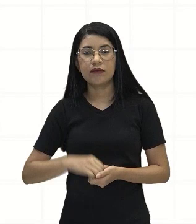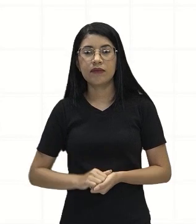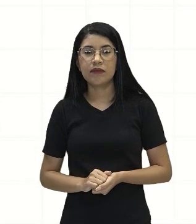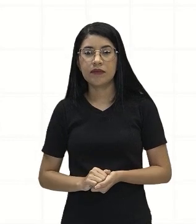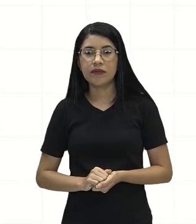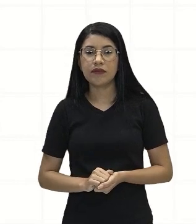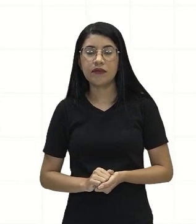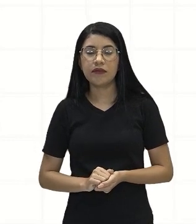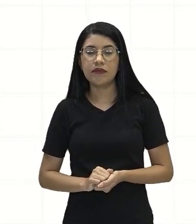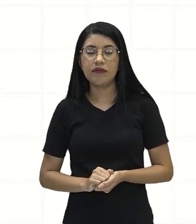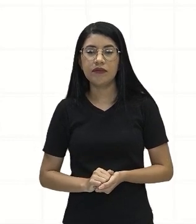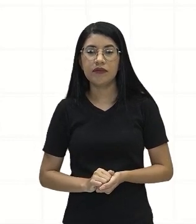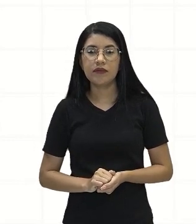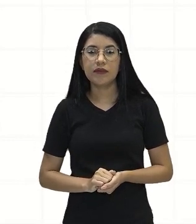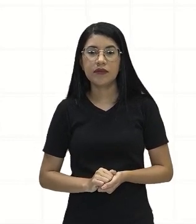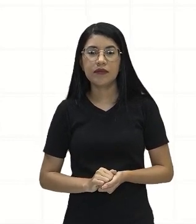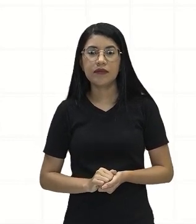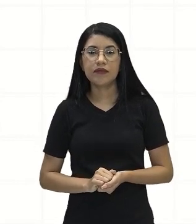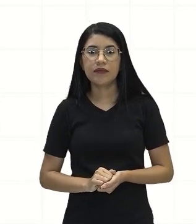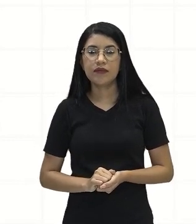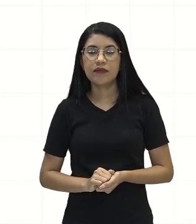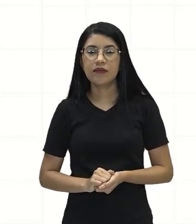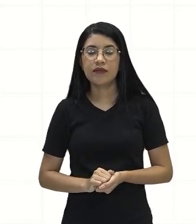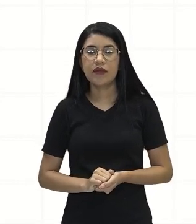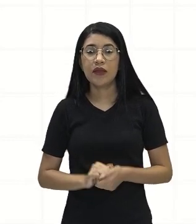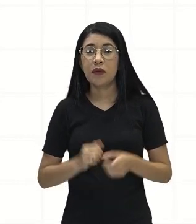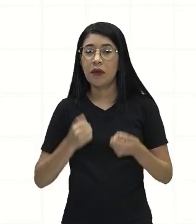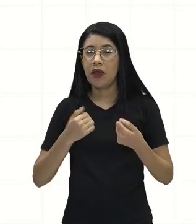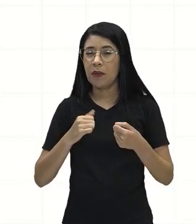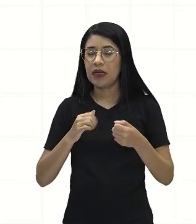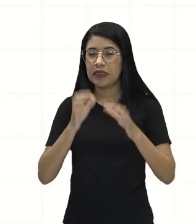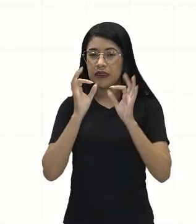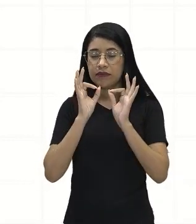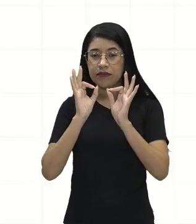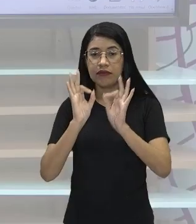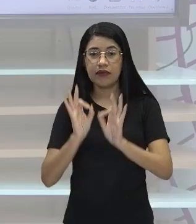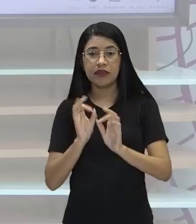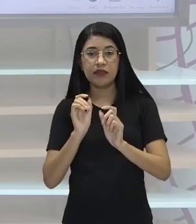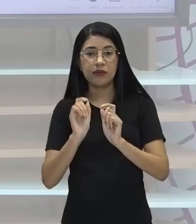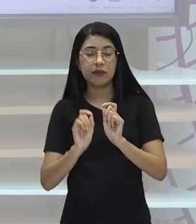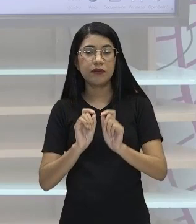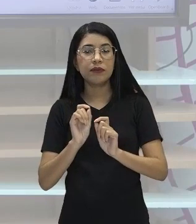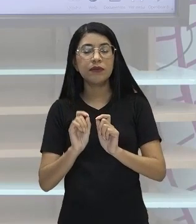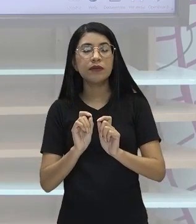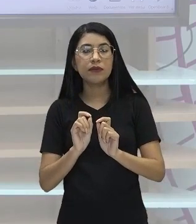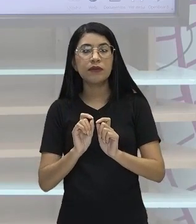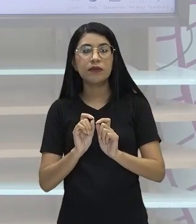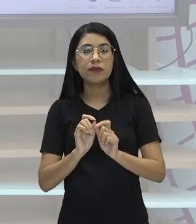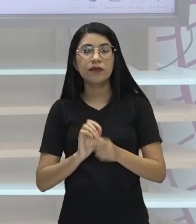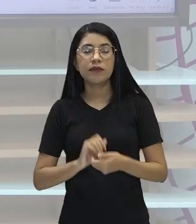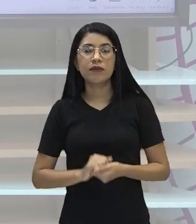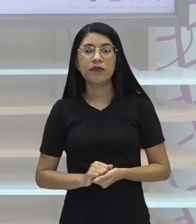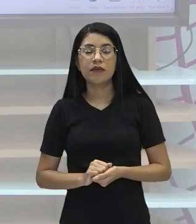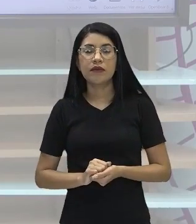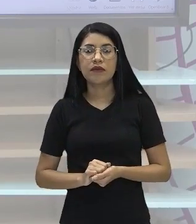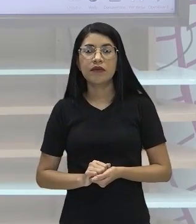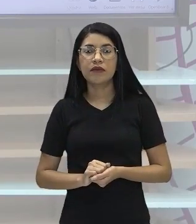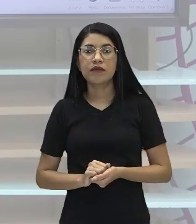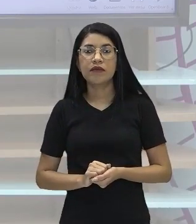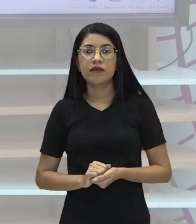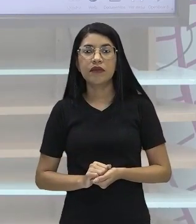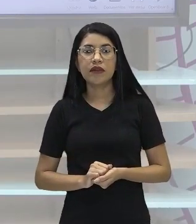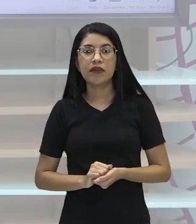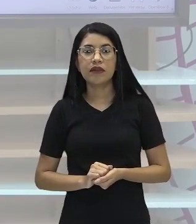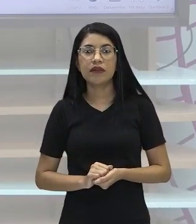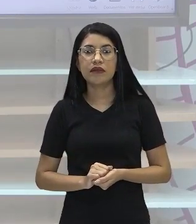centésimos, ok? Então, olha, é importante que você tenha em mente sempre isso